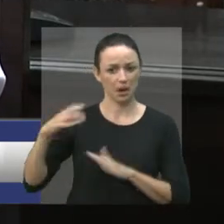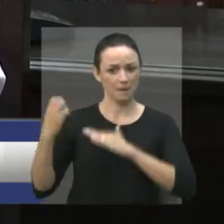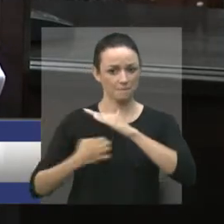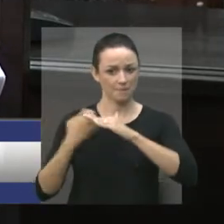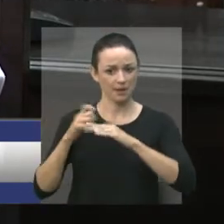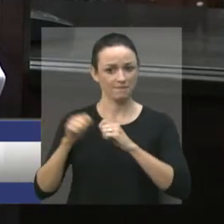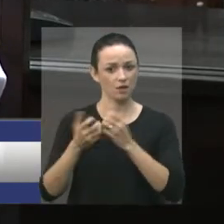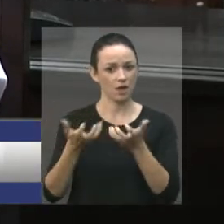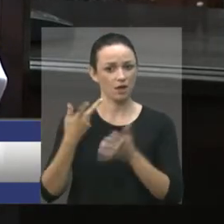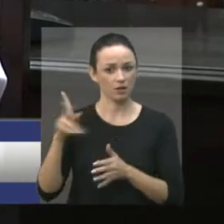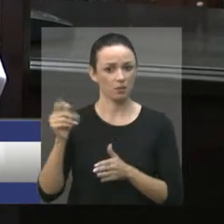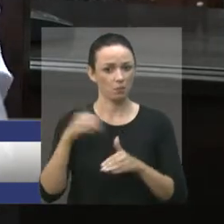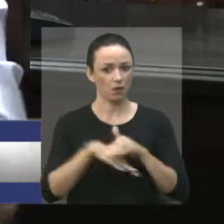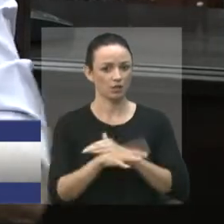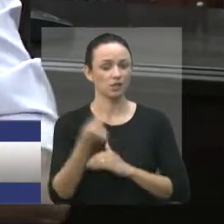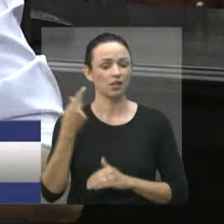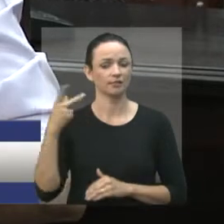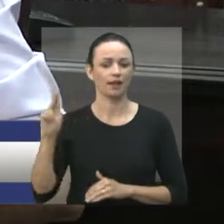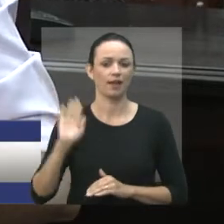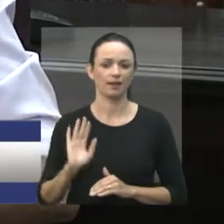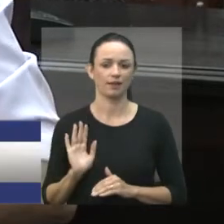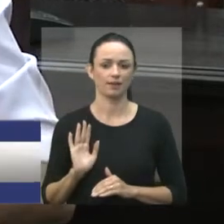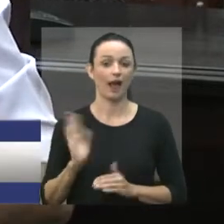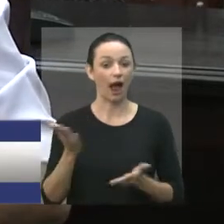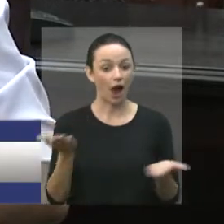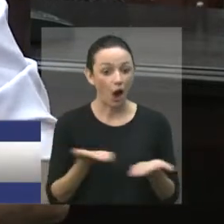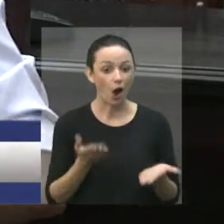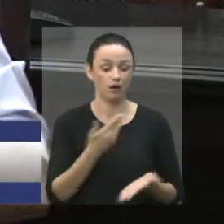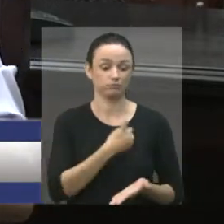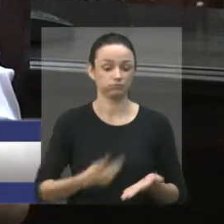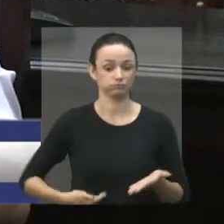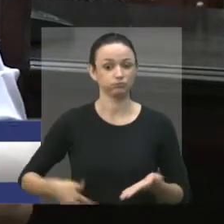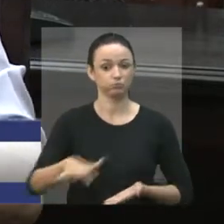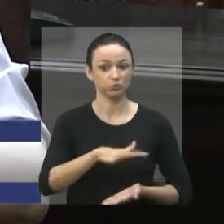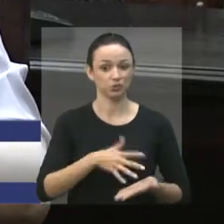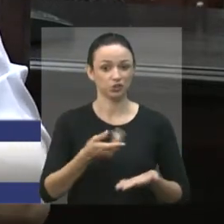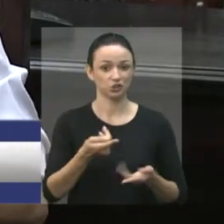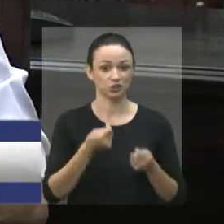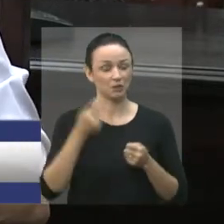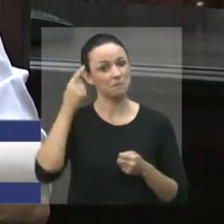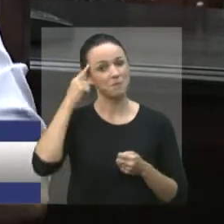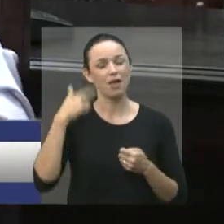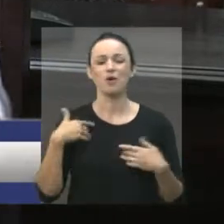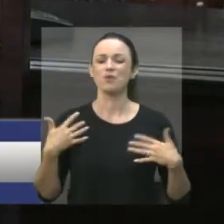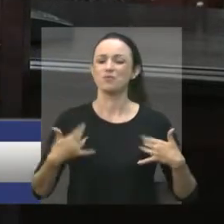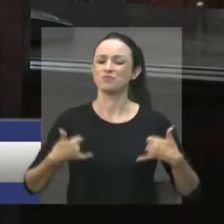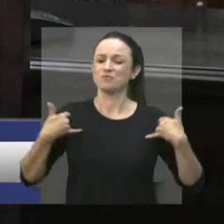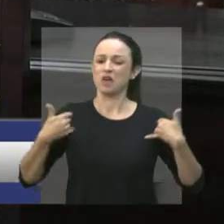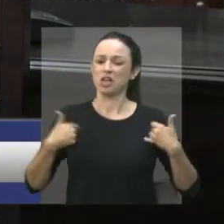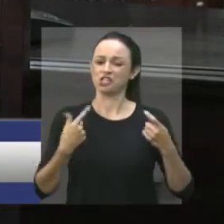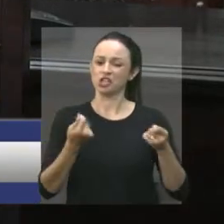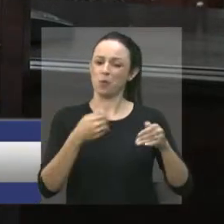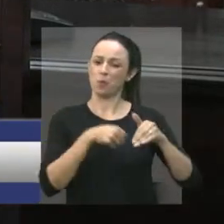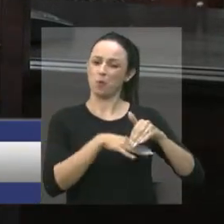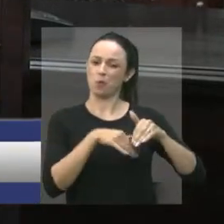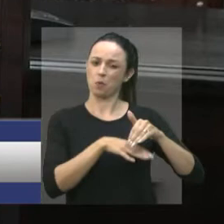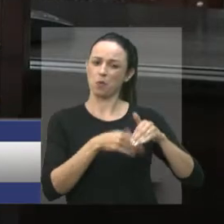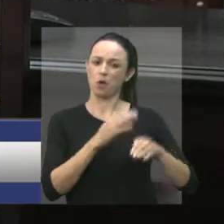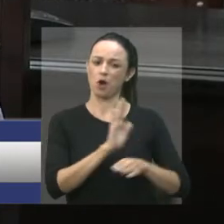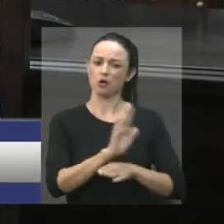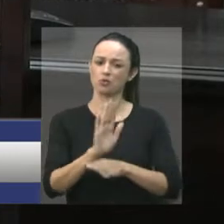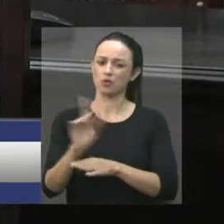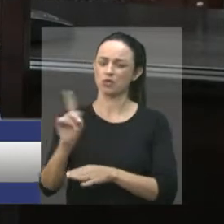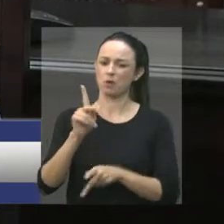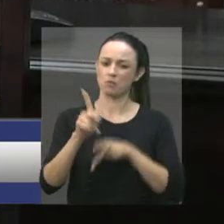ele pode guardar o dinheiro dele. Agora, na administração pública, se vangloriar que está guardando o dinheiro e deixando de prestar